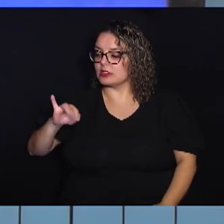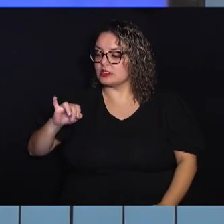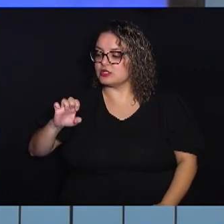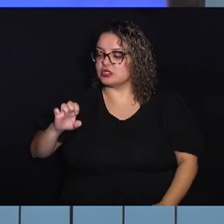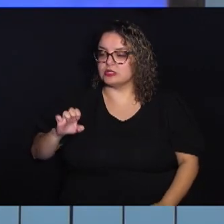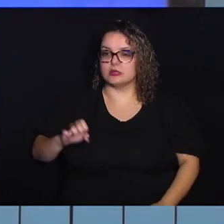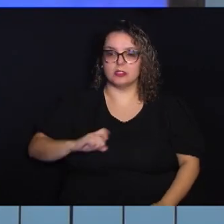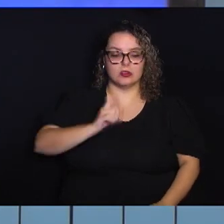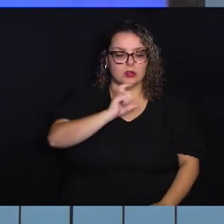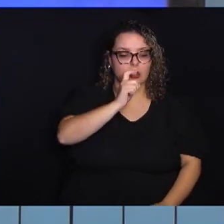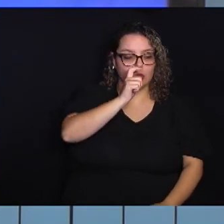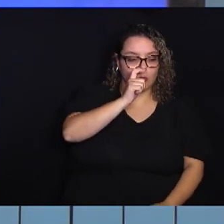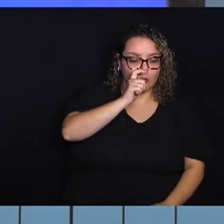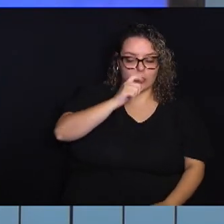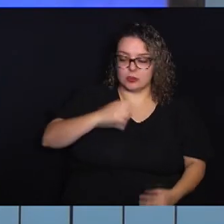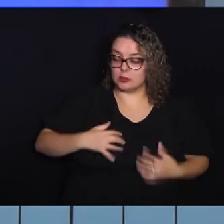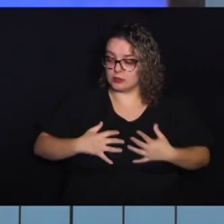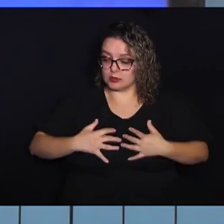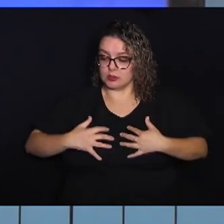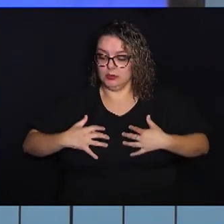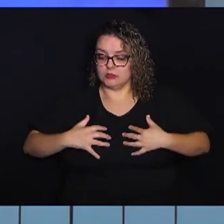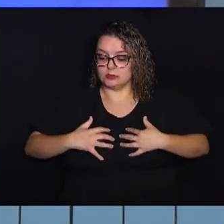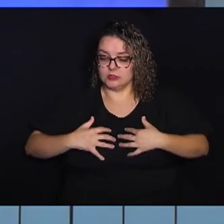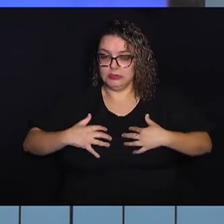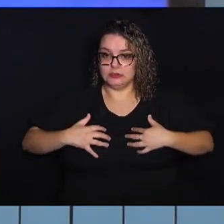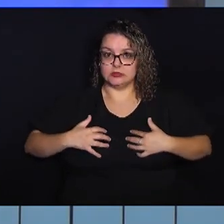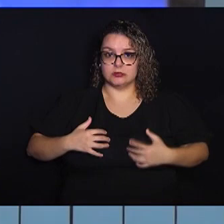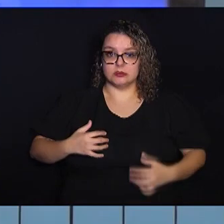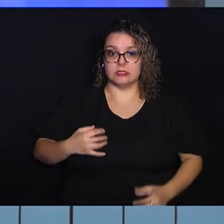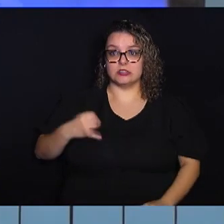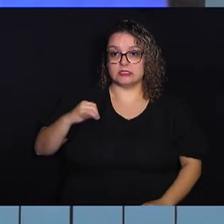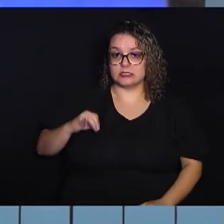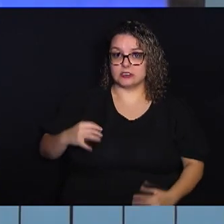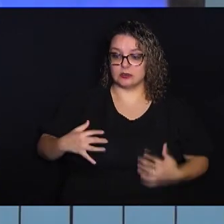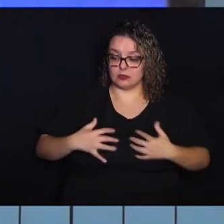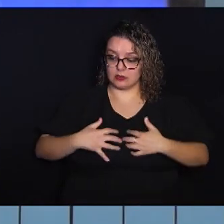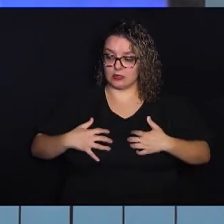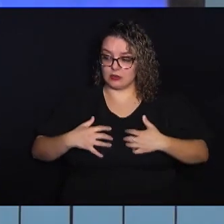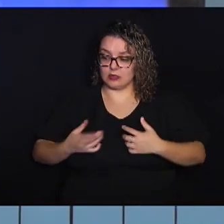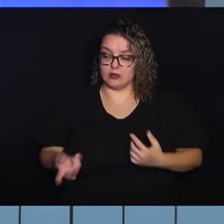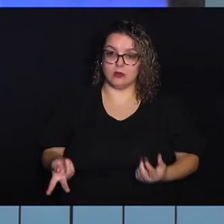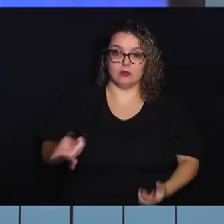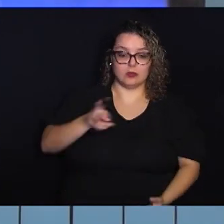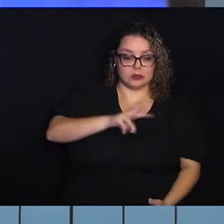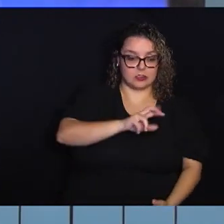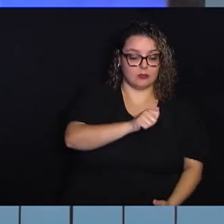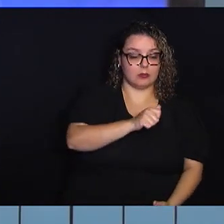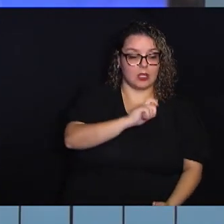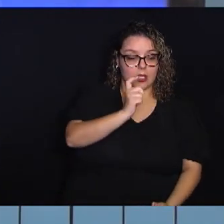elas, e se a bronquite ela pode virar uma asma ou isso não ocorre?